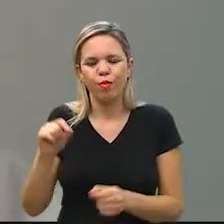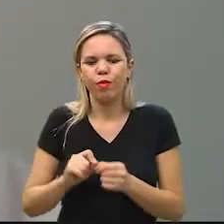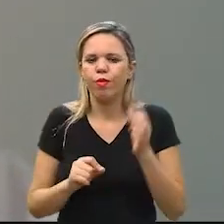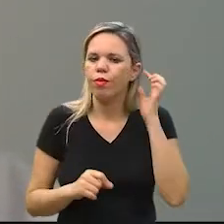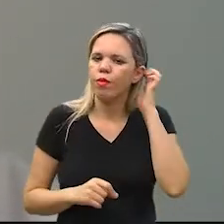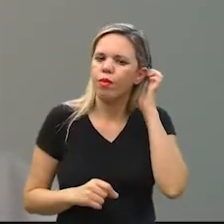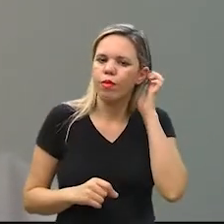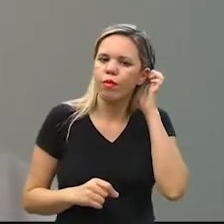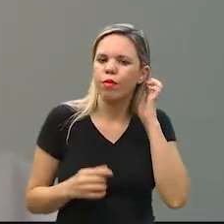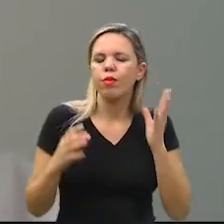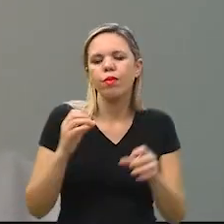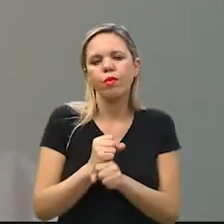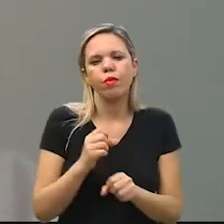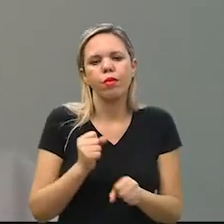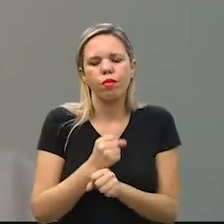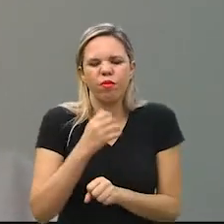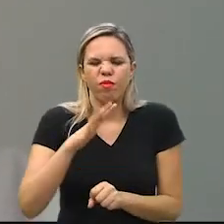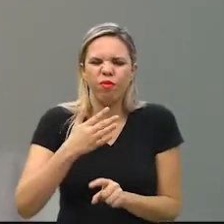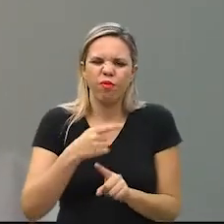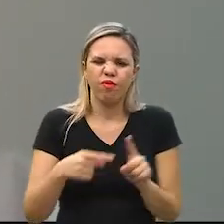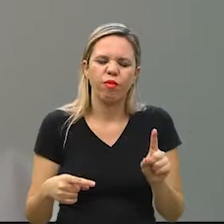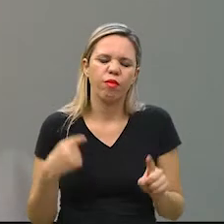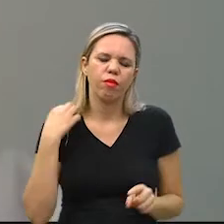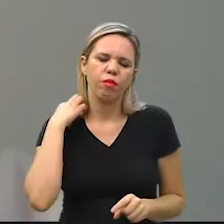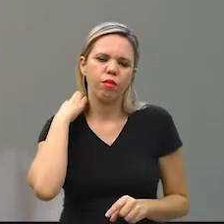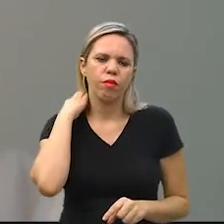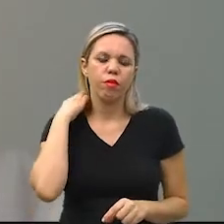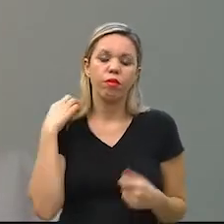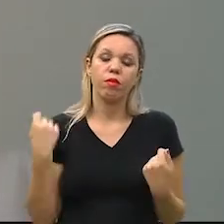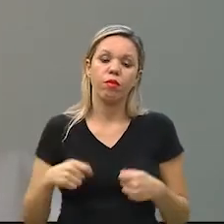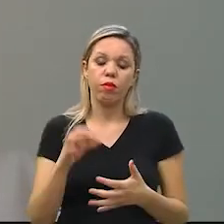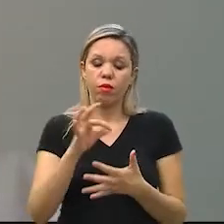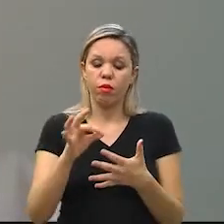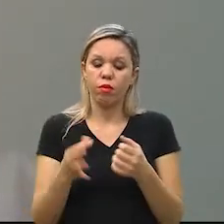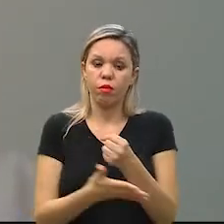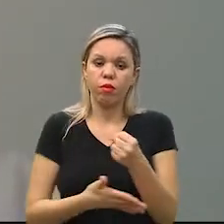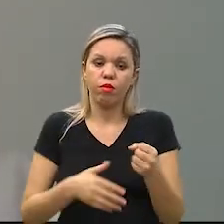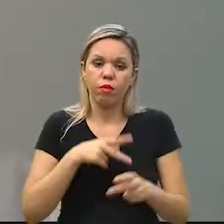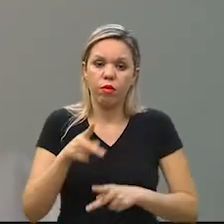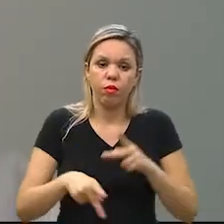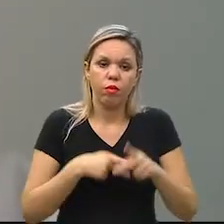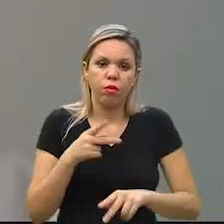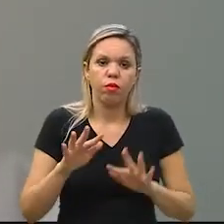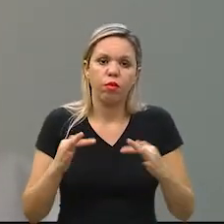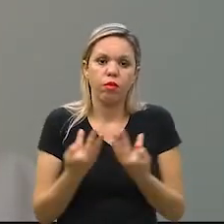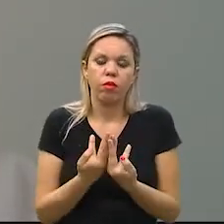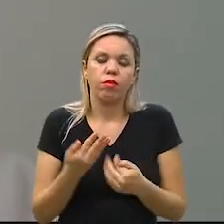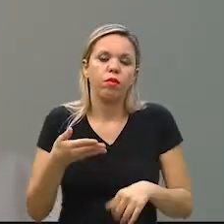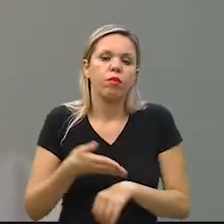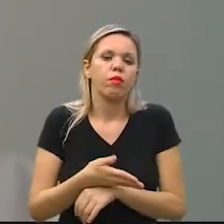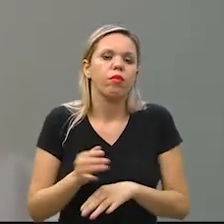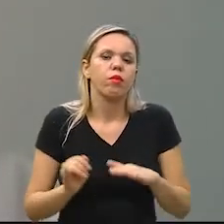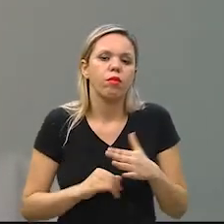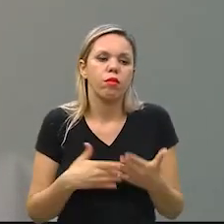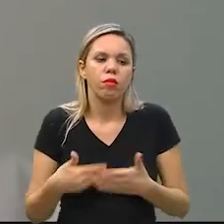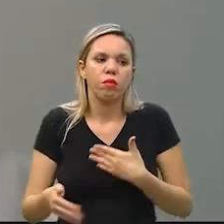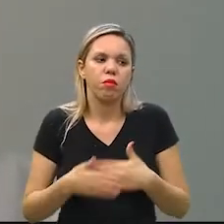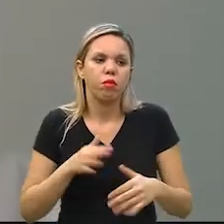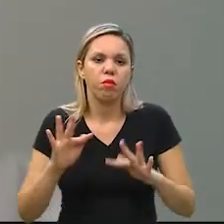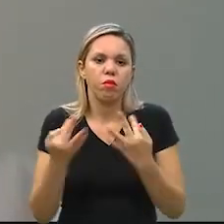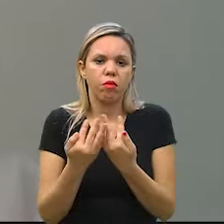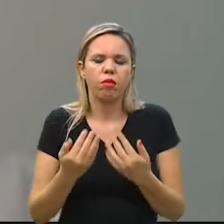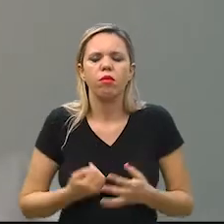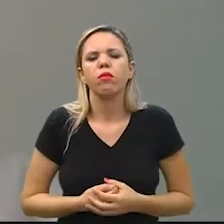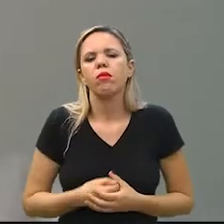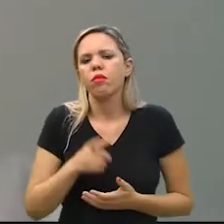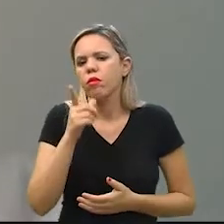um cálculo médio e as necessidades básicas de uma residência de qualquer família, que é